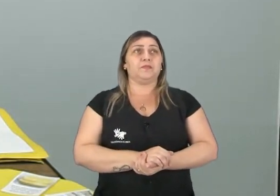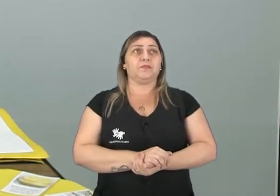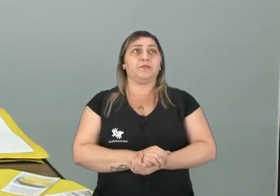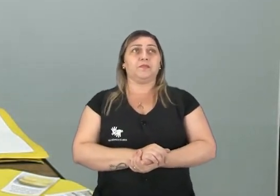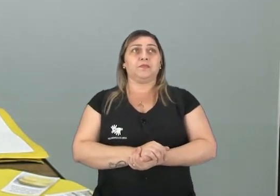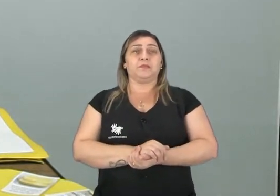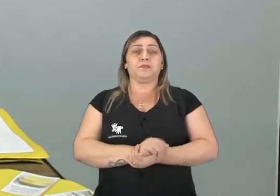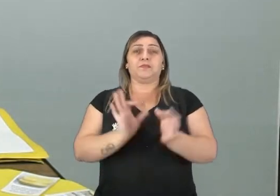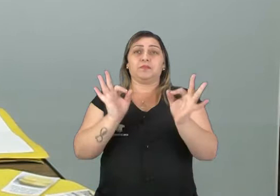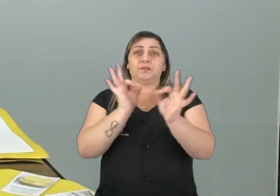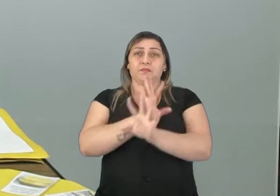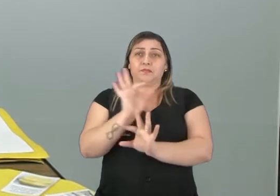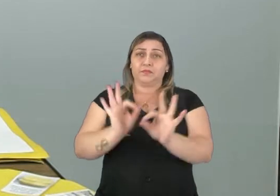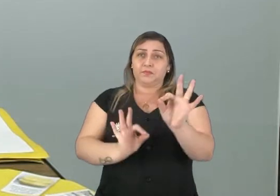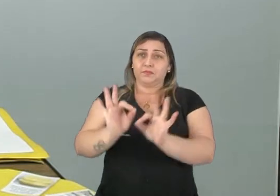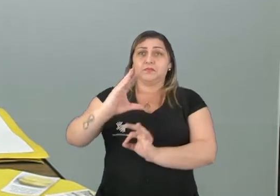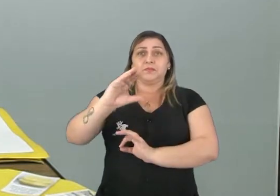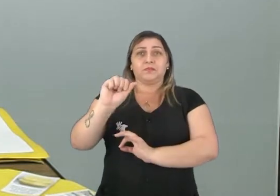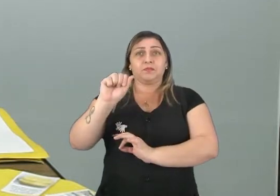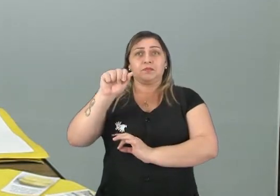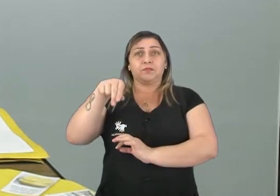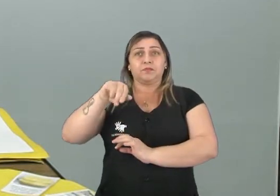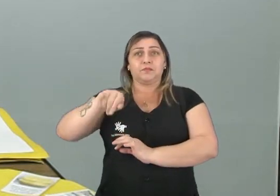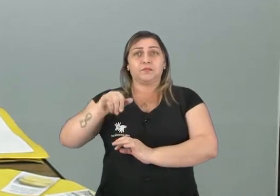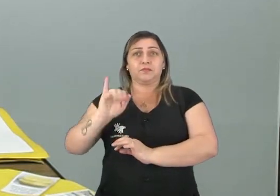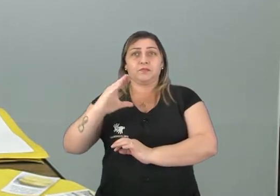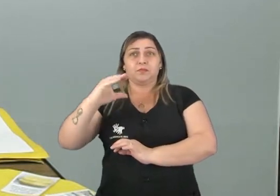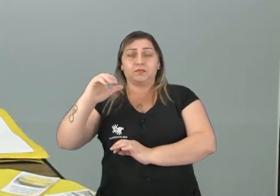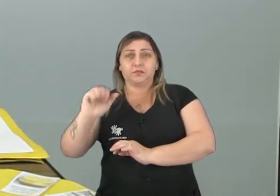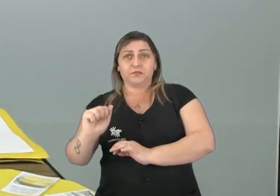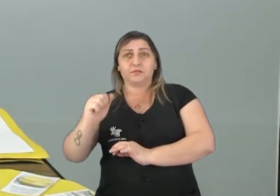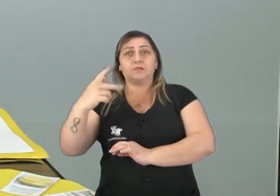tá prontinho para preparar aquela canjica, pamonha,